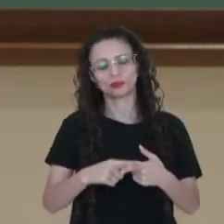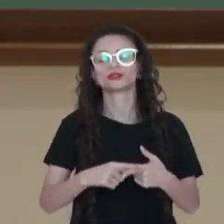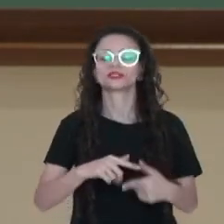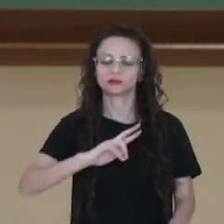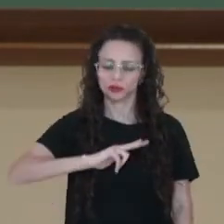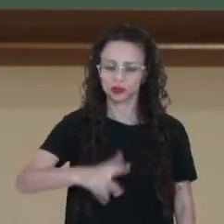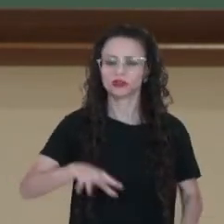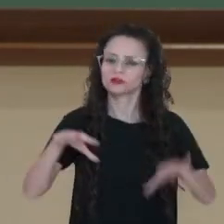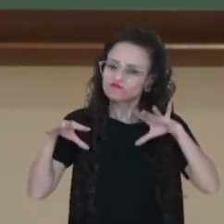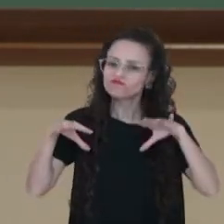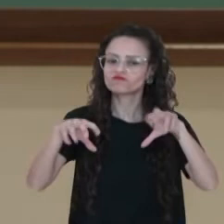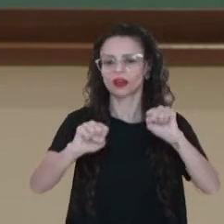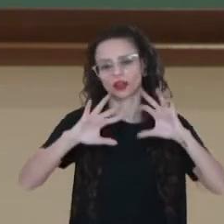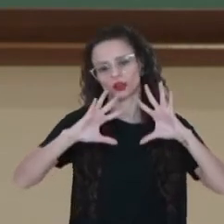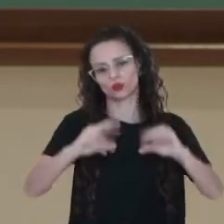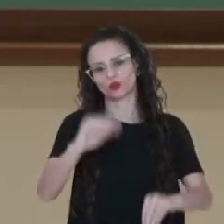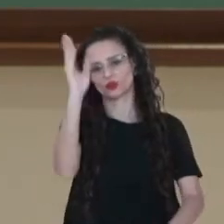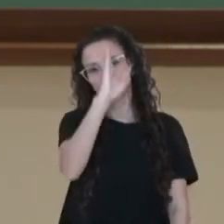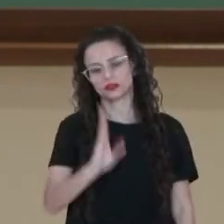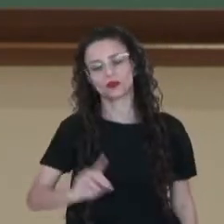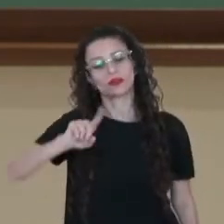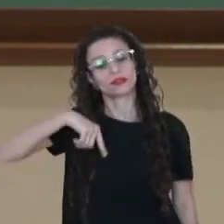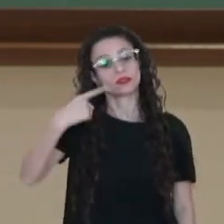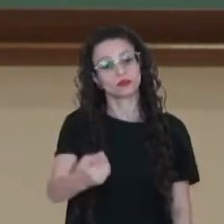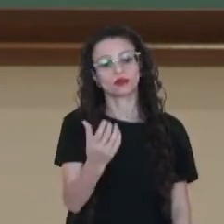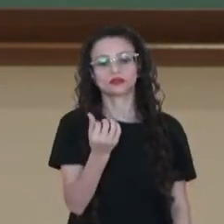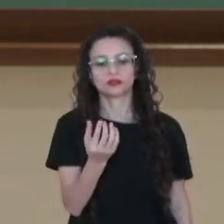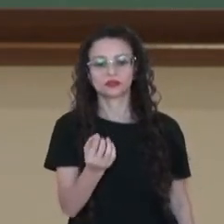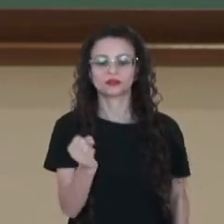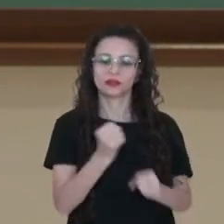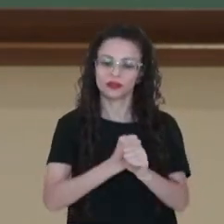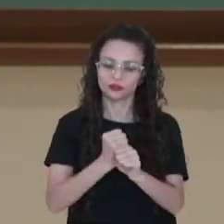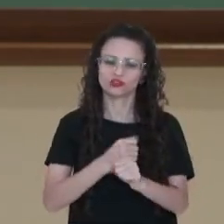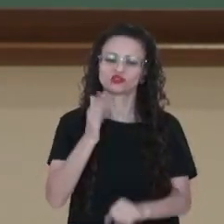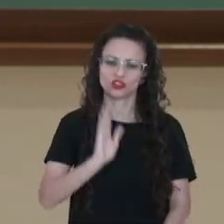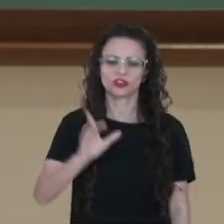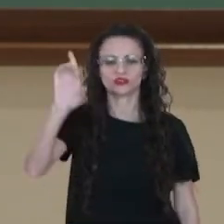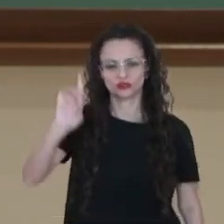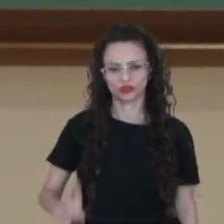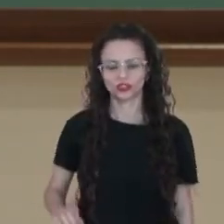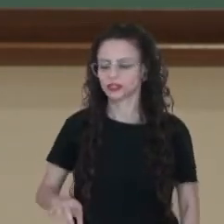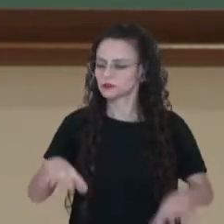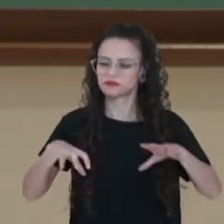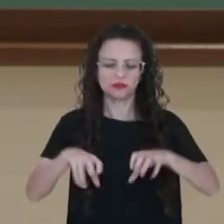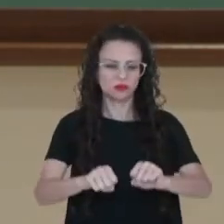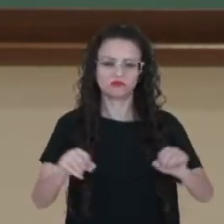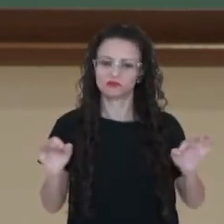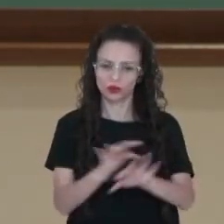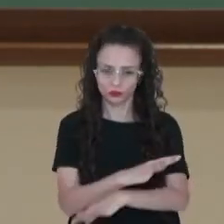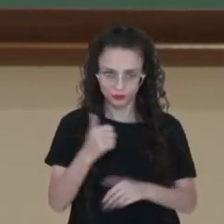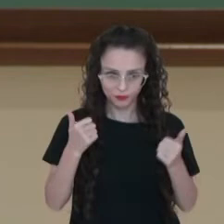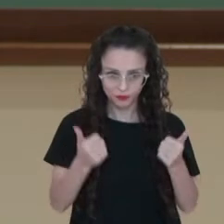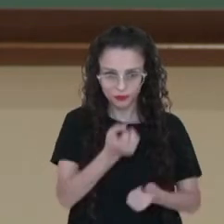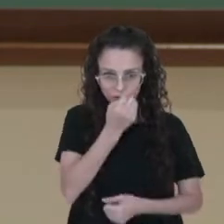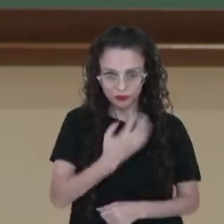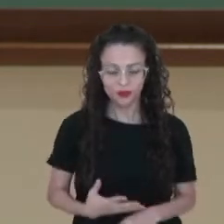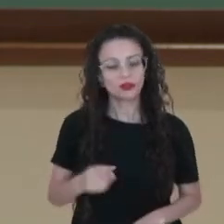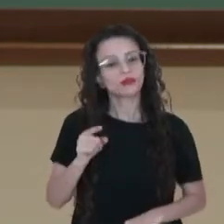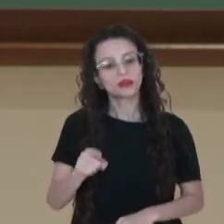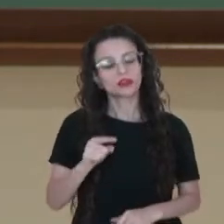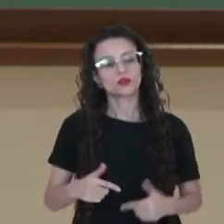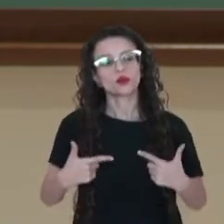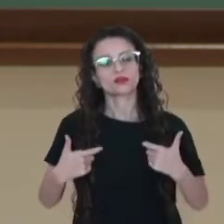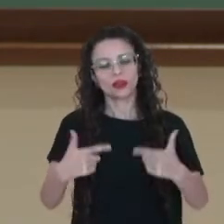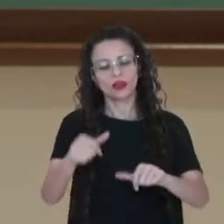de Tordesilhas. E depois de 60 anos eles já tinham direito dessa terra ocupada. Tudo bem? Então isso foi a Guerra